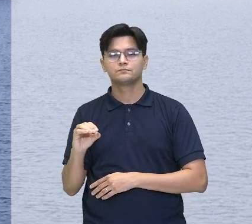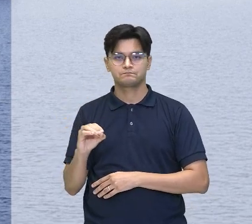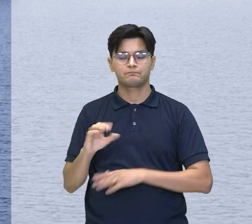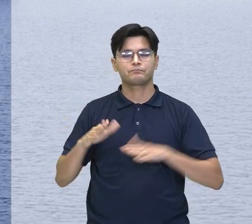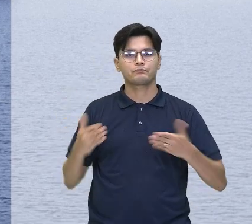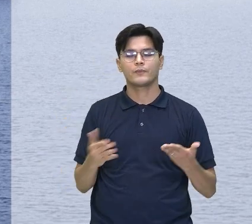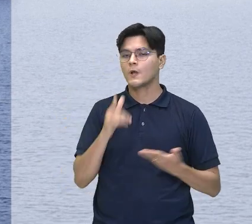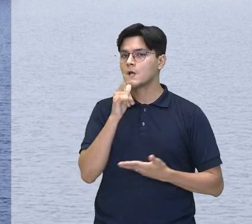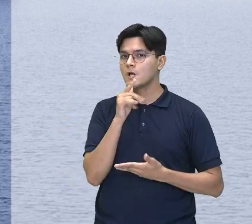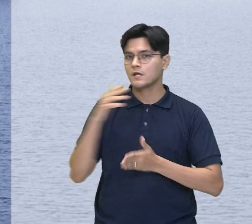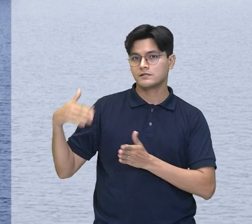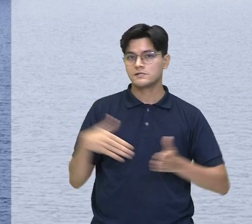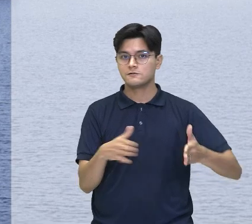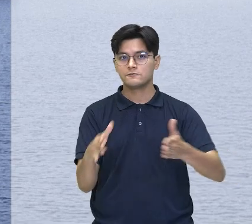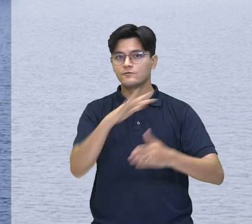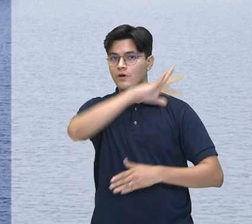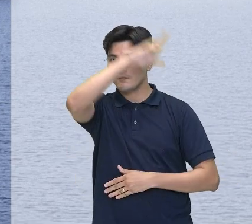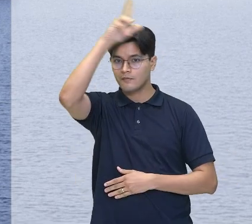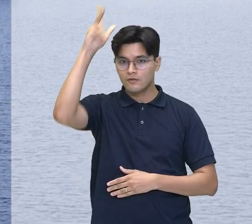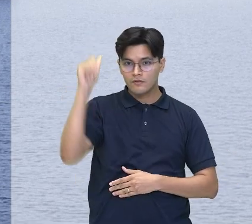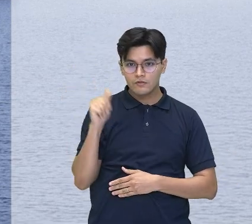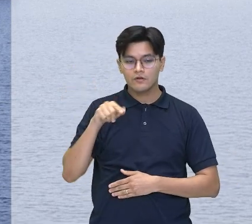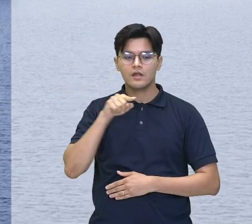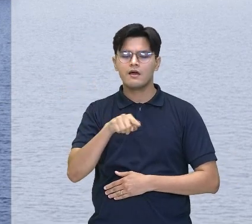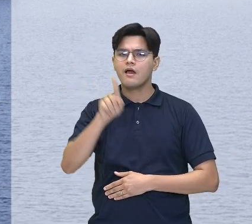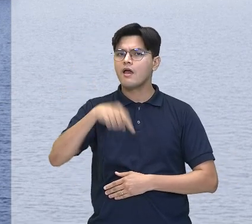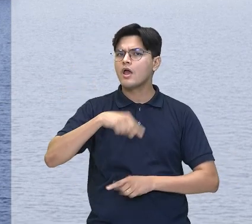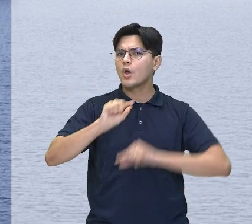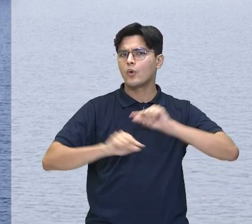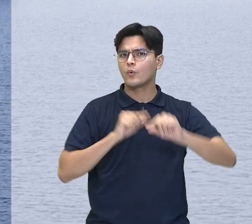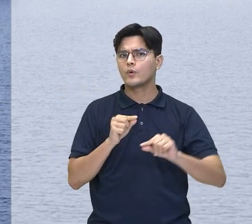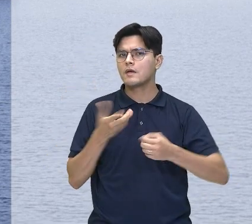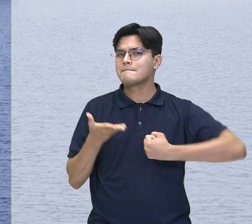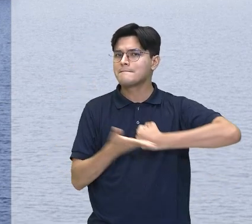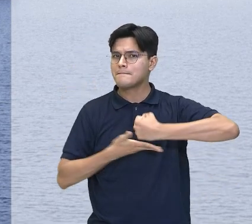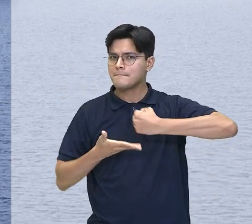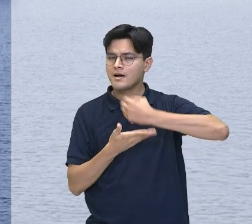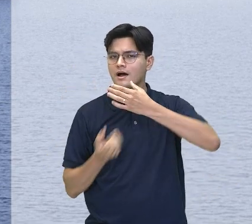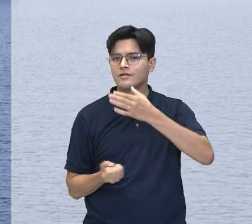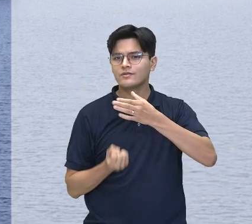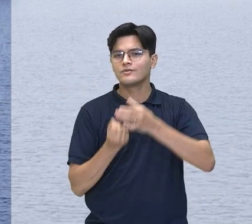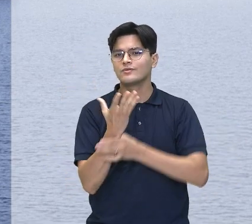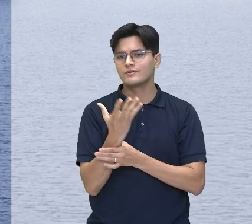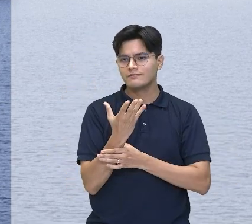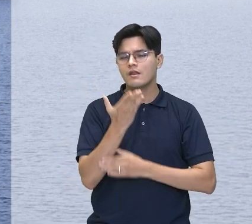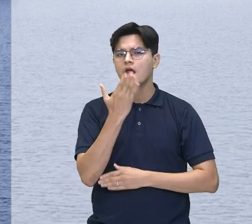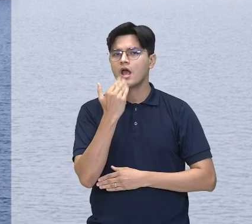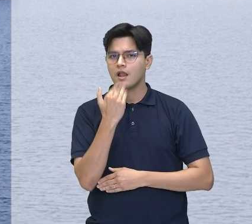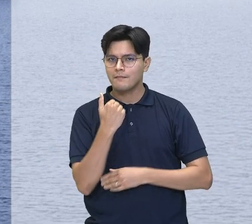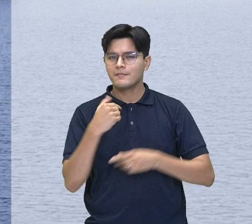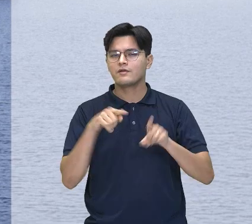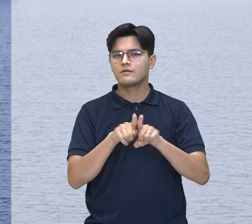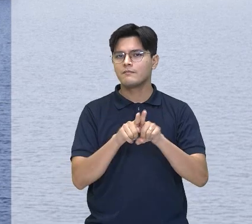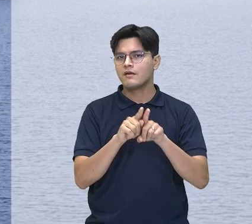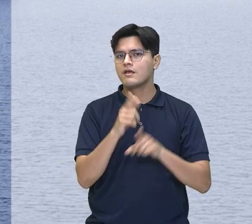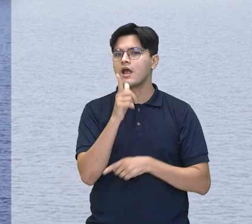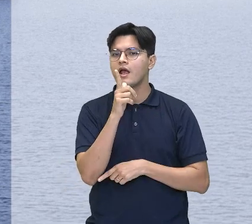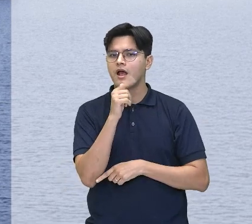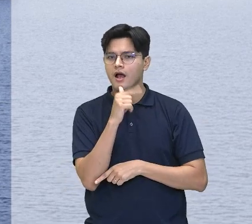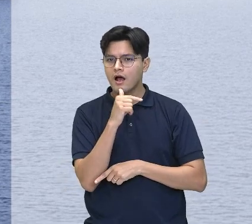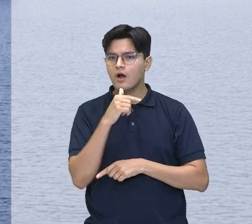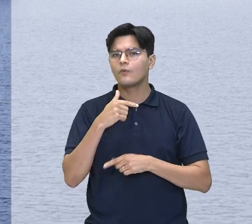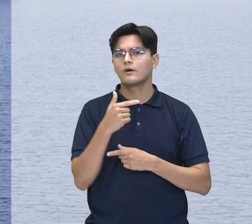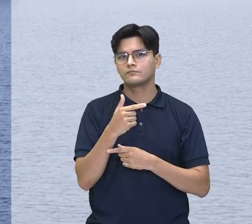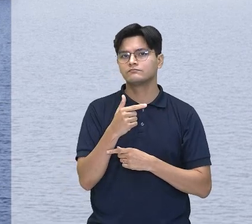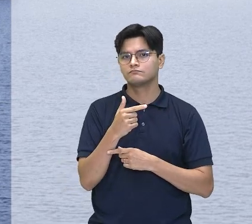e de transporte para as populações da nossa Amazônia. Esse rio,